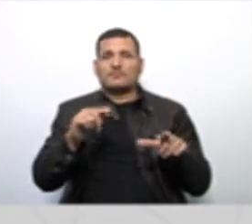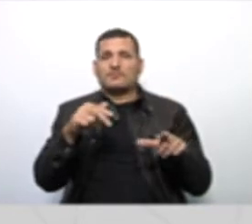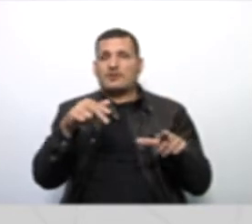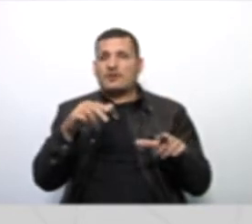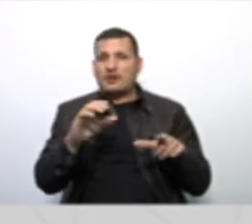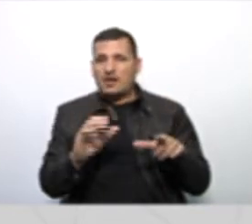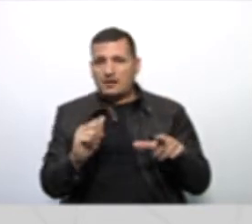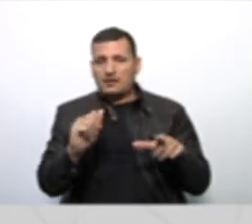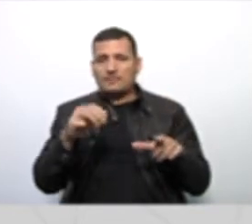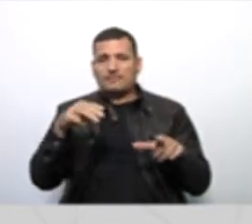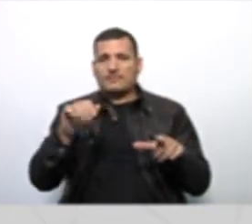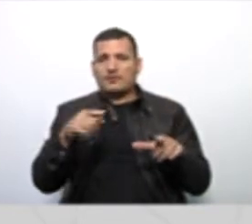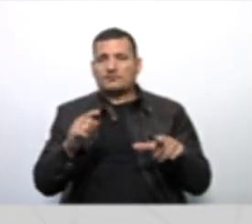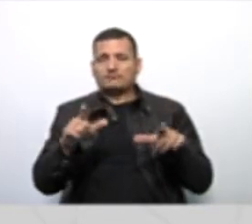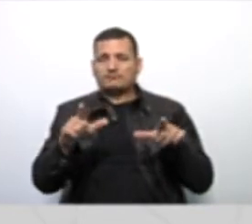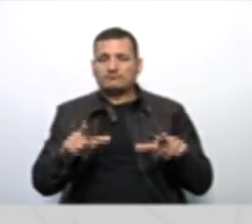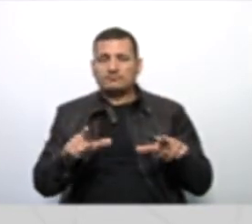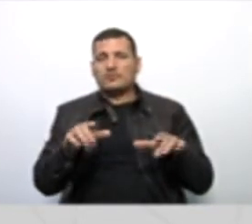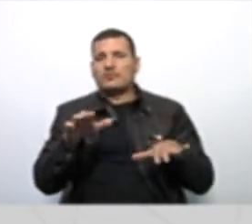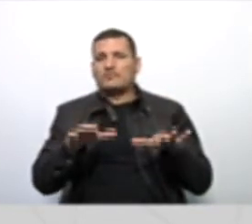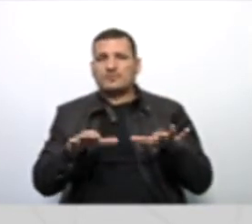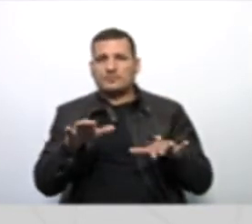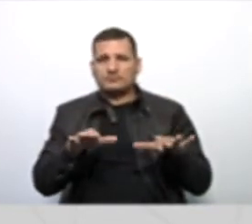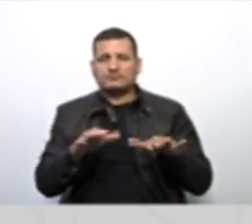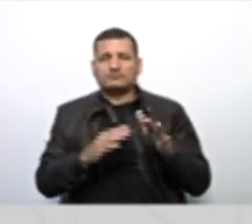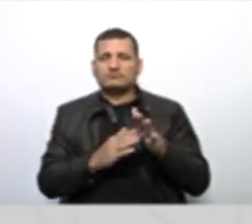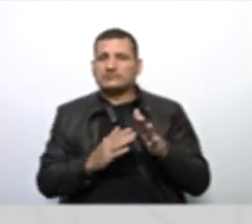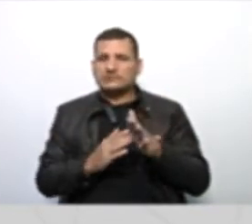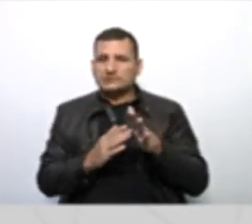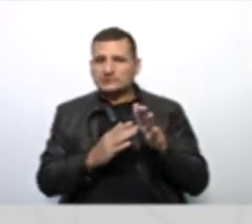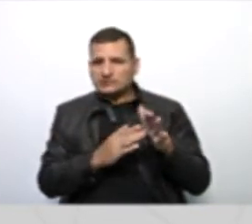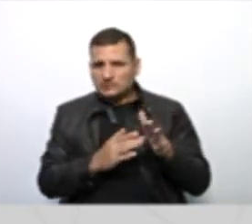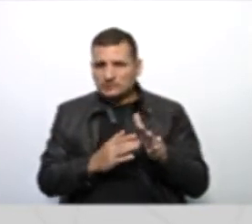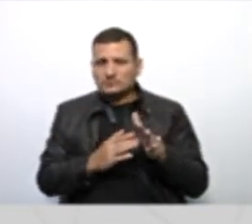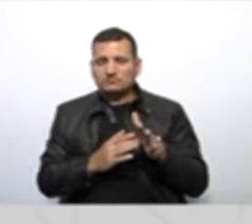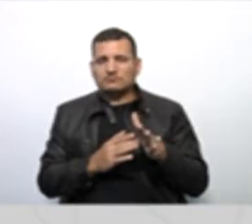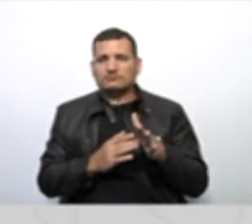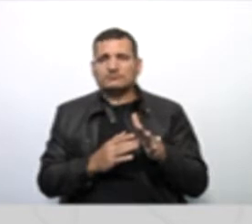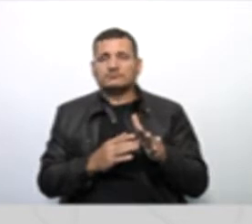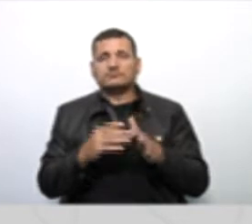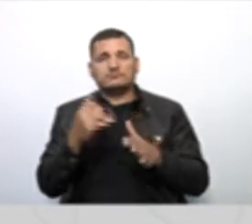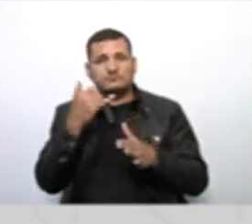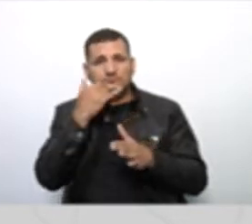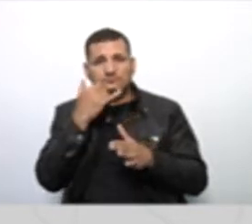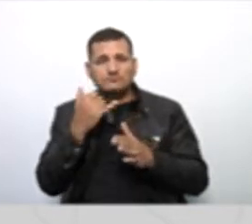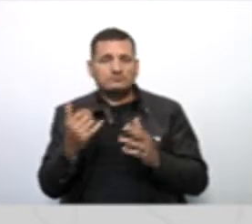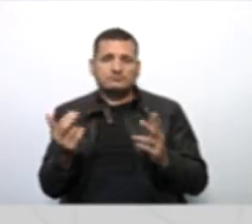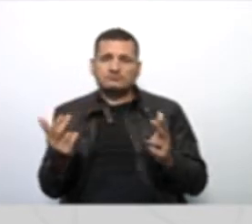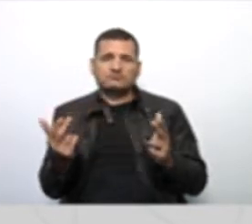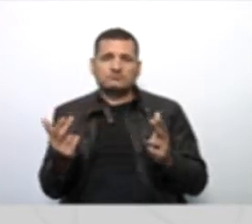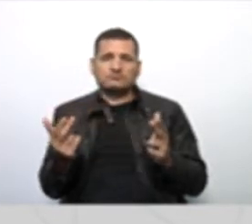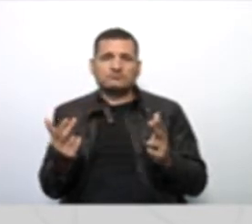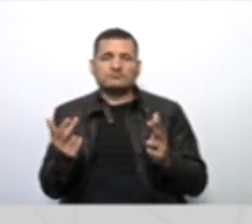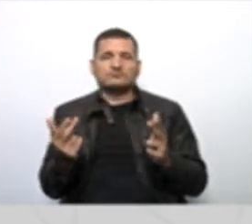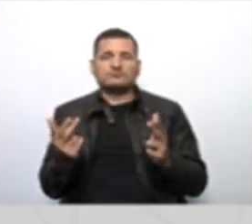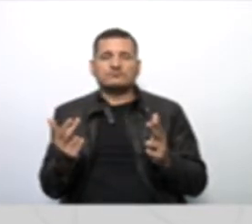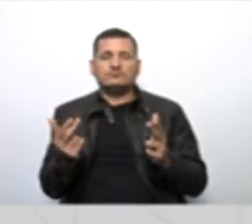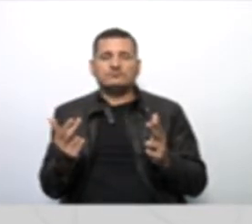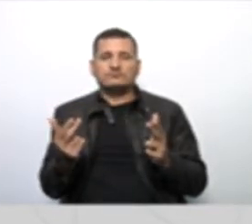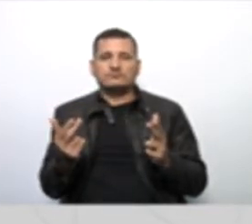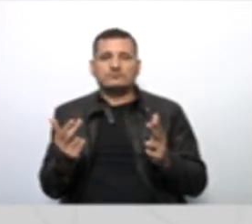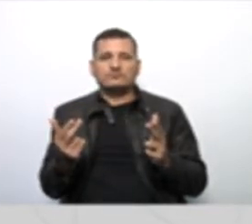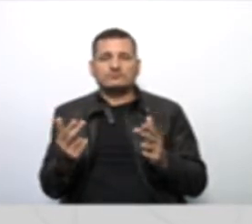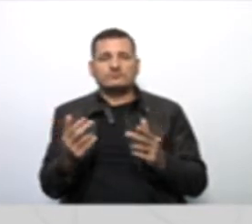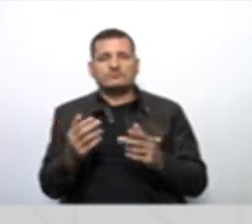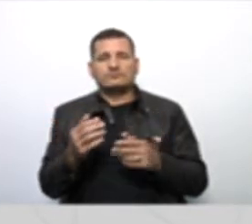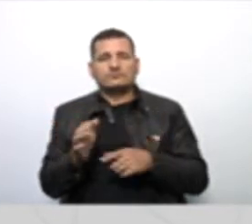slot, for limitado pelo fabricante, você vai ser limitado ali. No celular é a mesma coisa. Até então, se você for dar uma